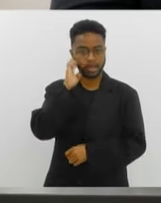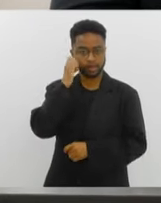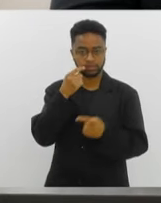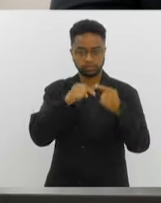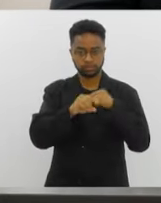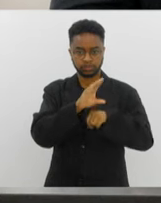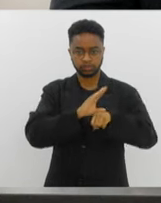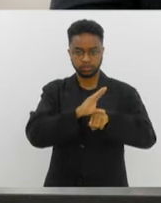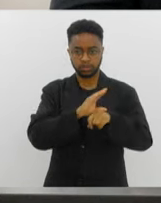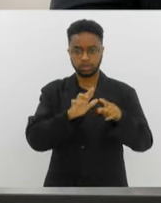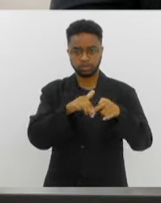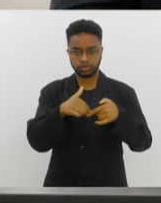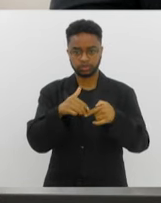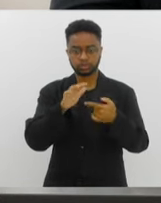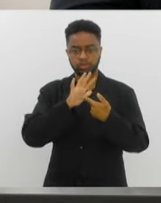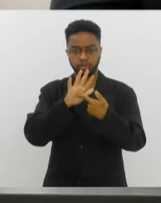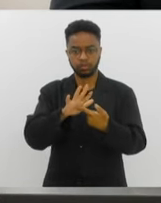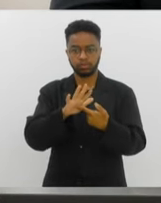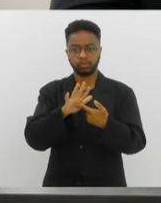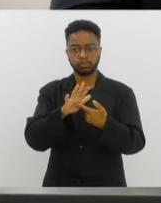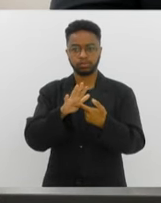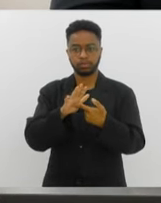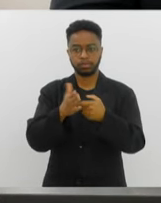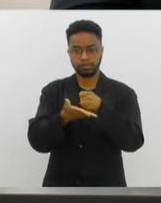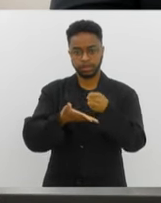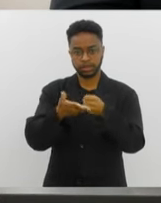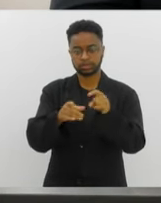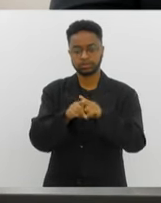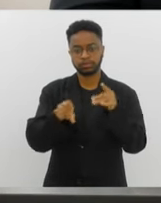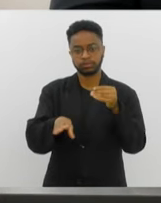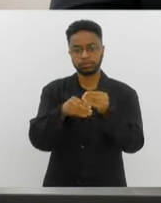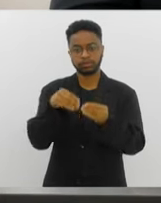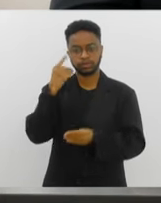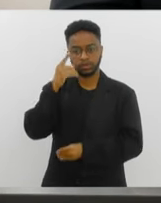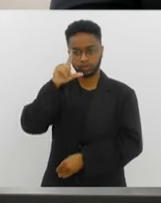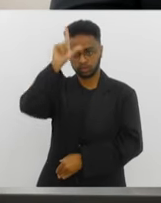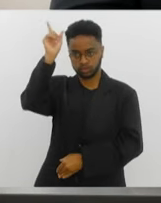com base nos fundamentos aqui apresentados por ela e complementados pelo deputado Luiz Paulo.